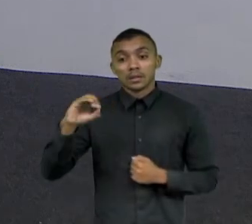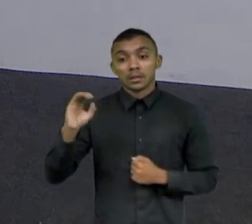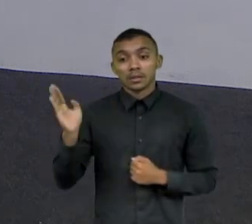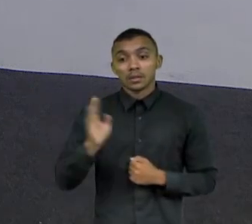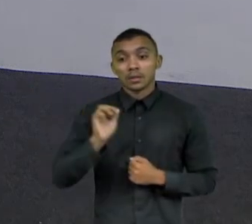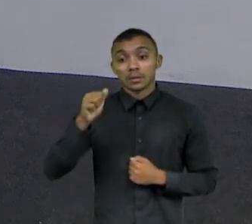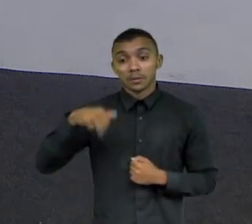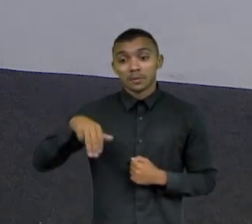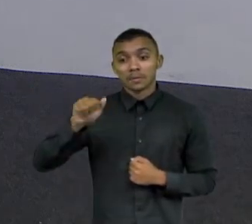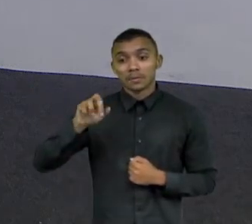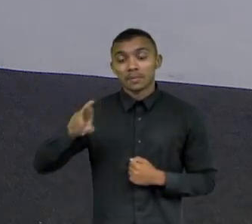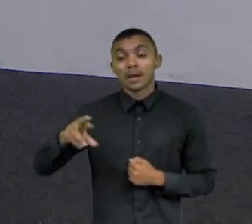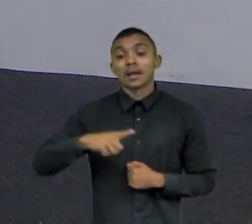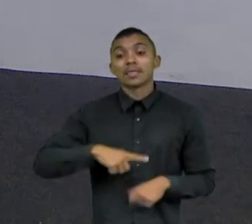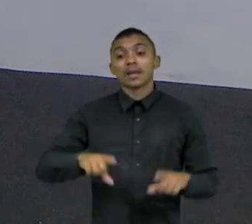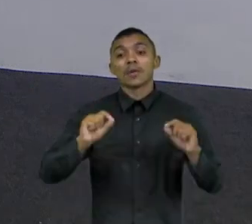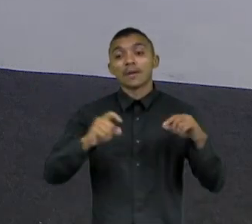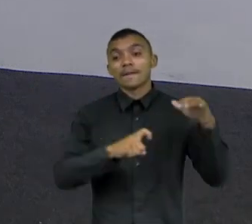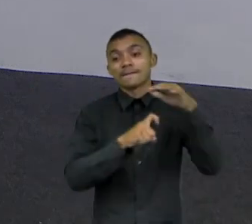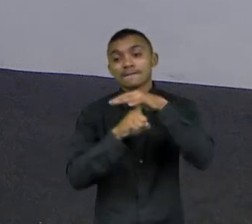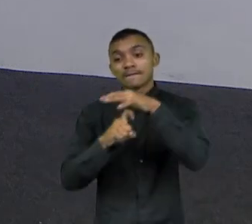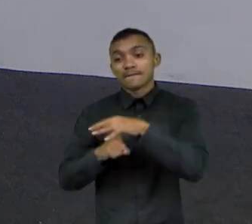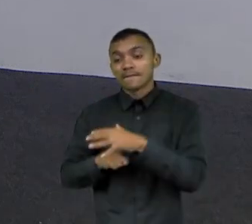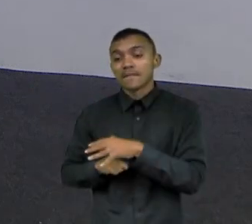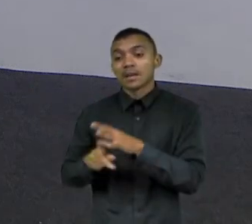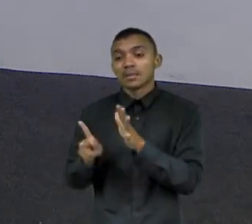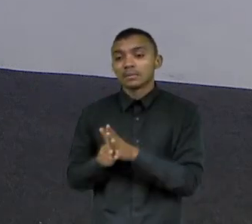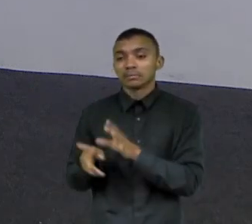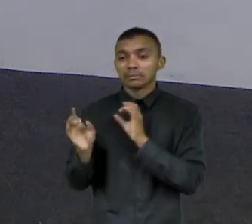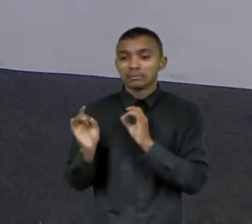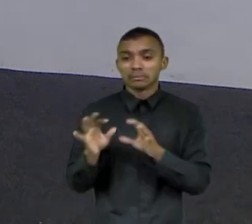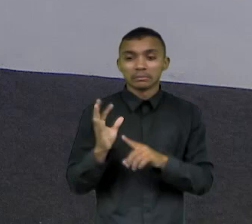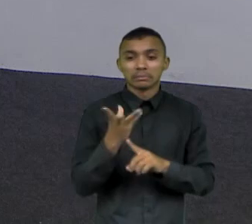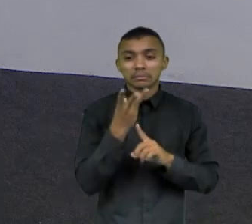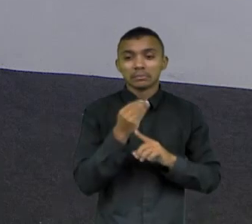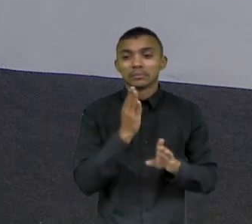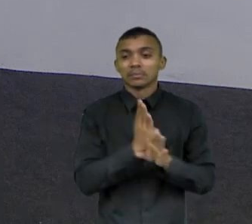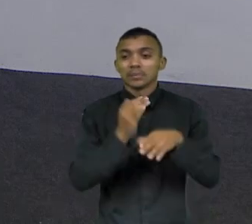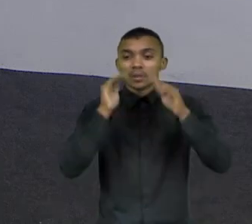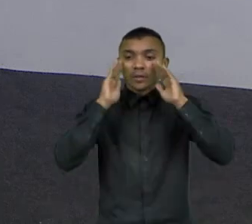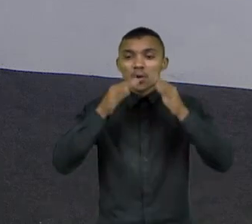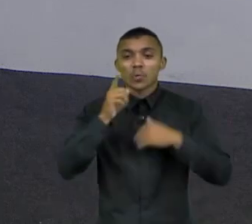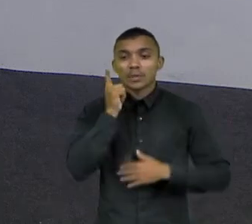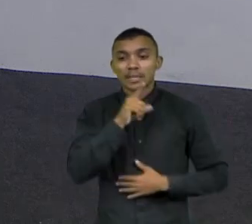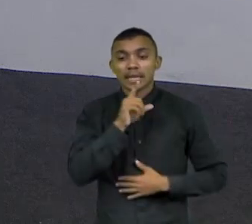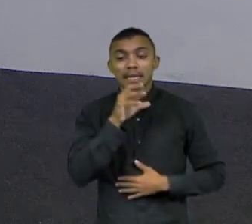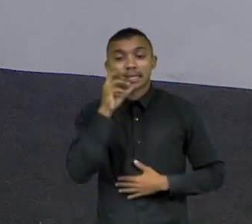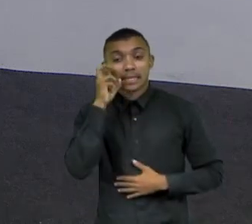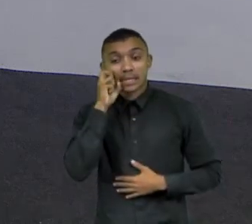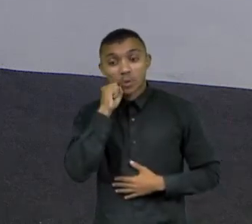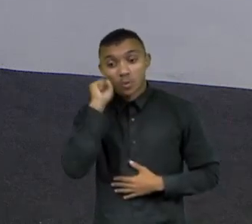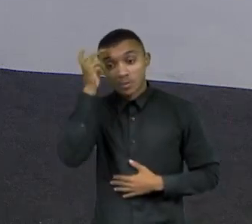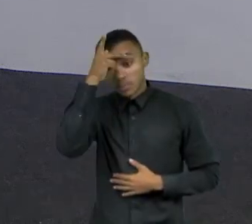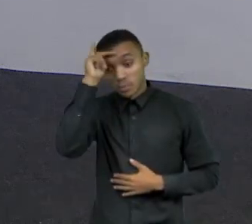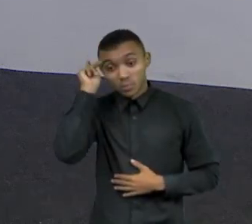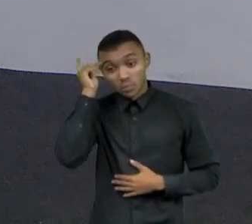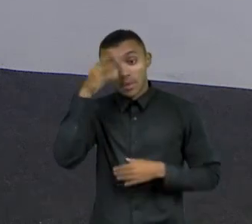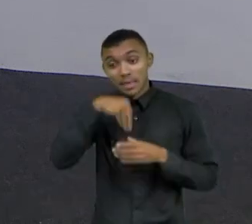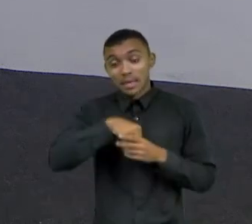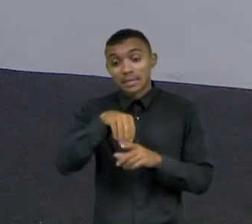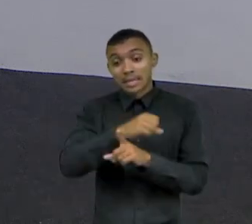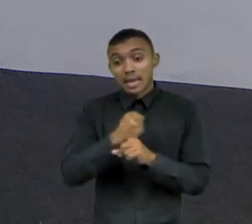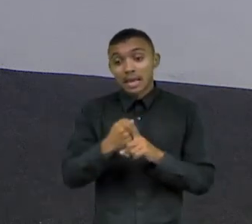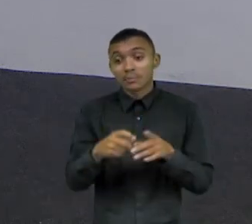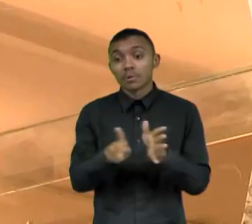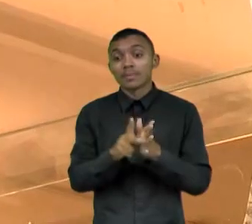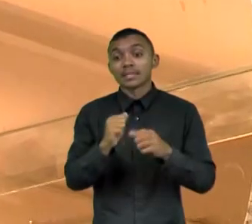tempo indeterminado feira de artesanato com o intuito de proporcionar renda para artesãs de comunidades de